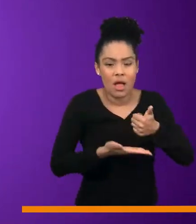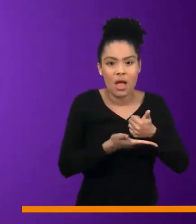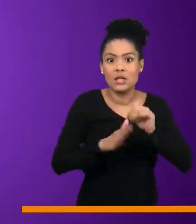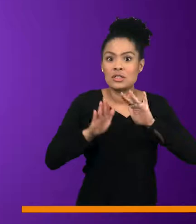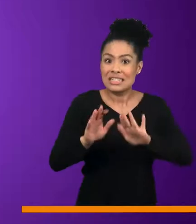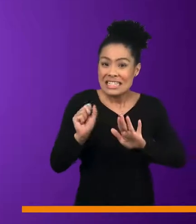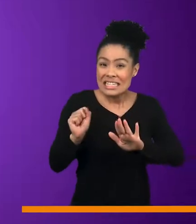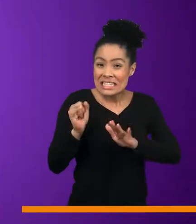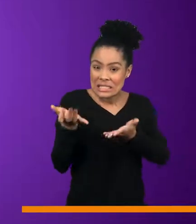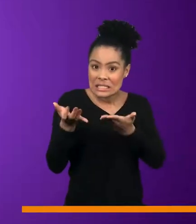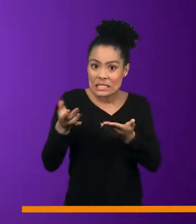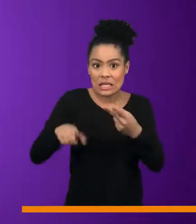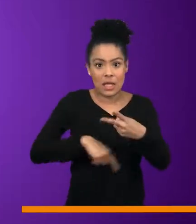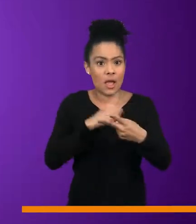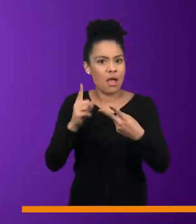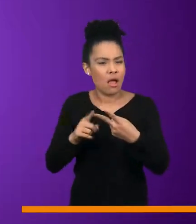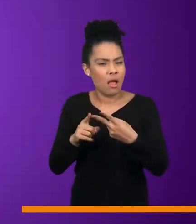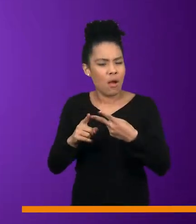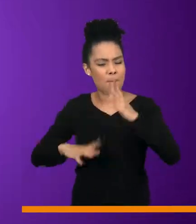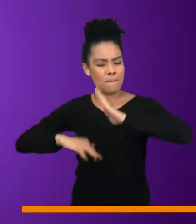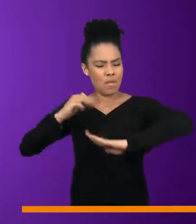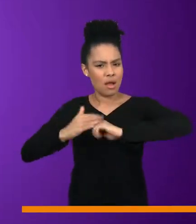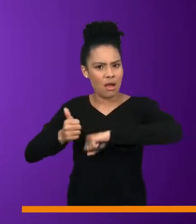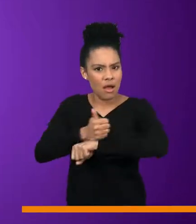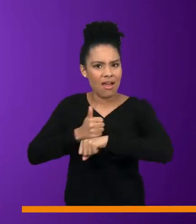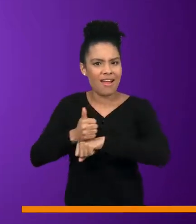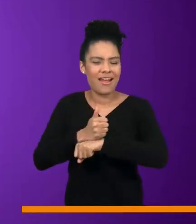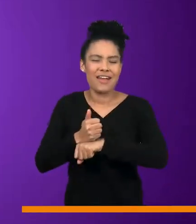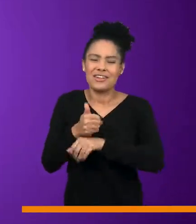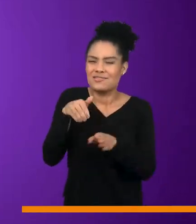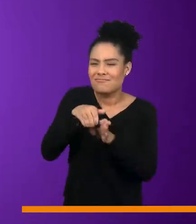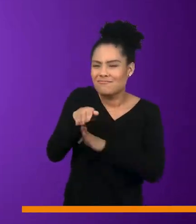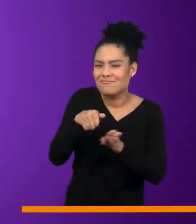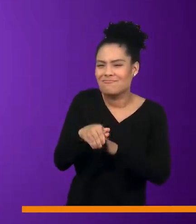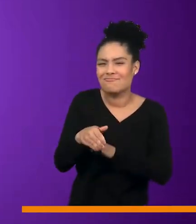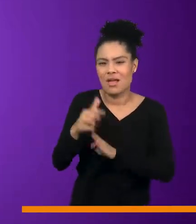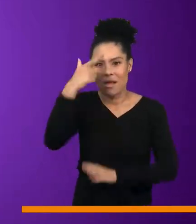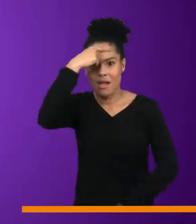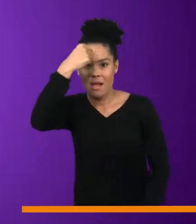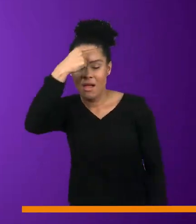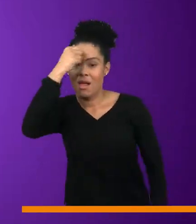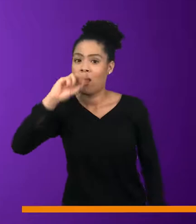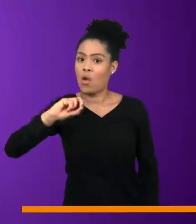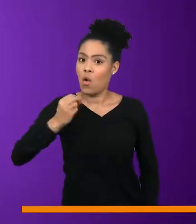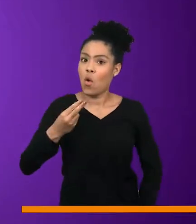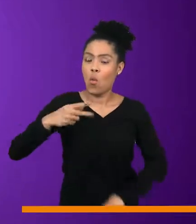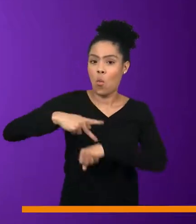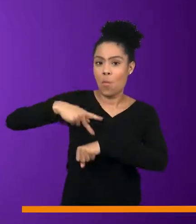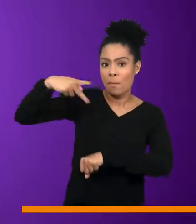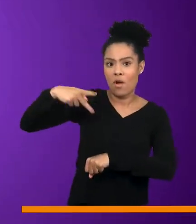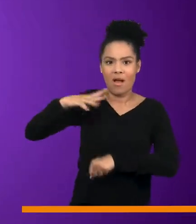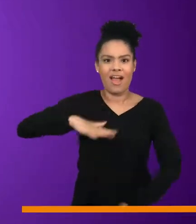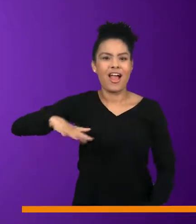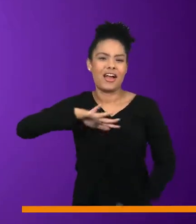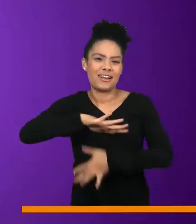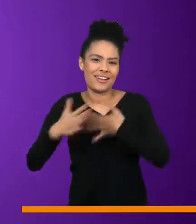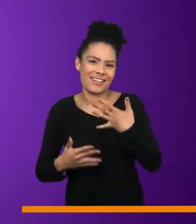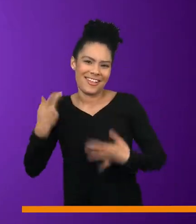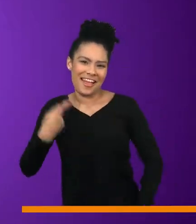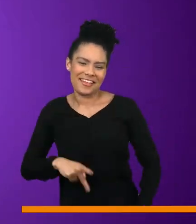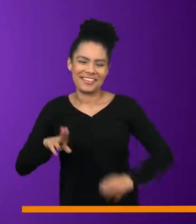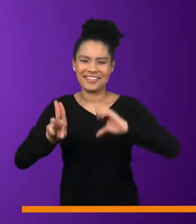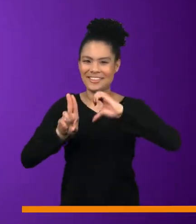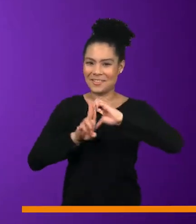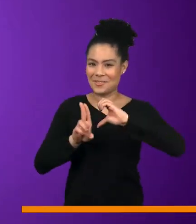começando. Mas se você quer seguir carreira na área, a sugestão é um curso de graduação ou até mesmo de pós-graduação em